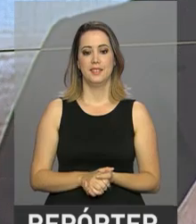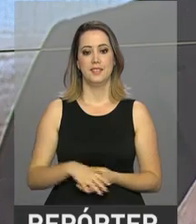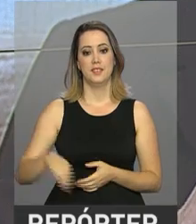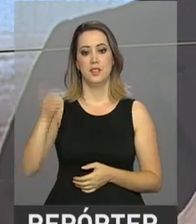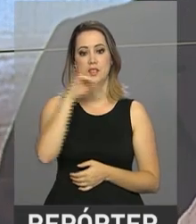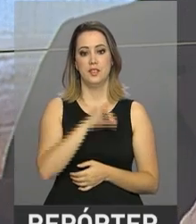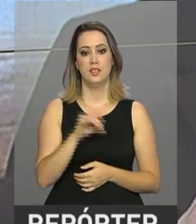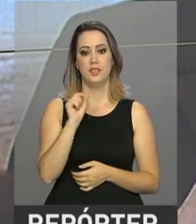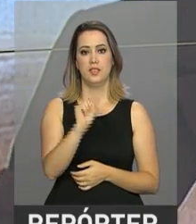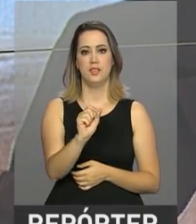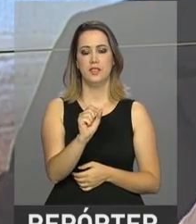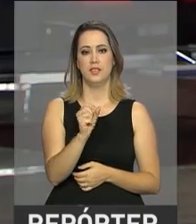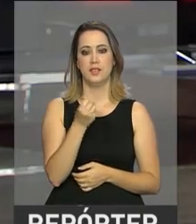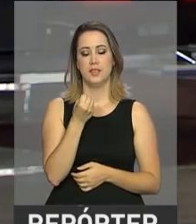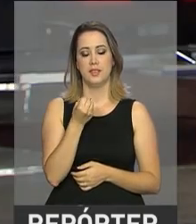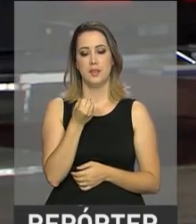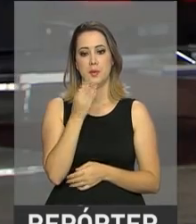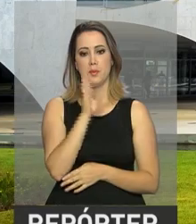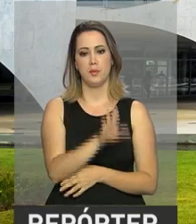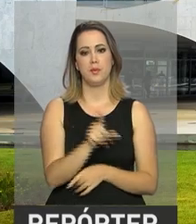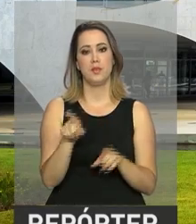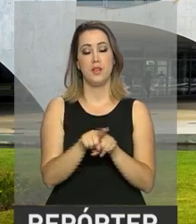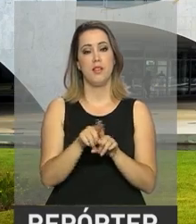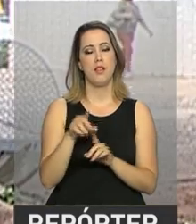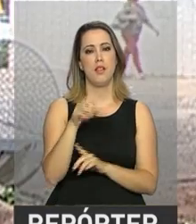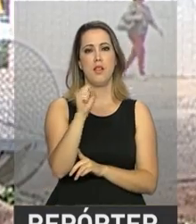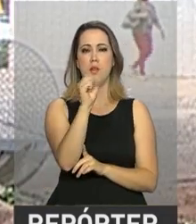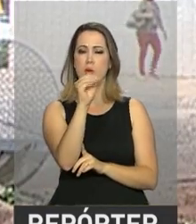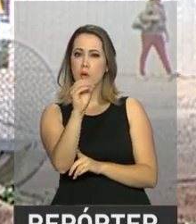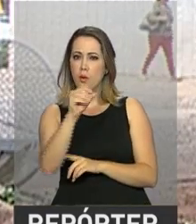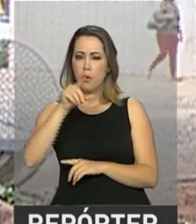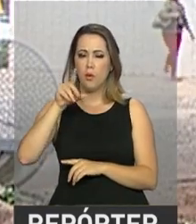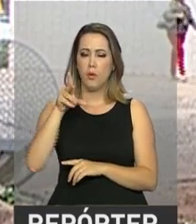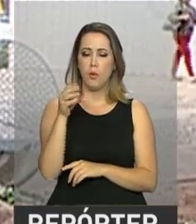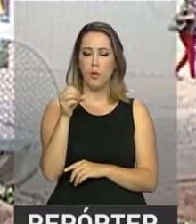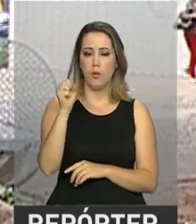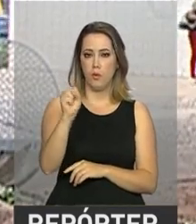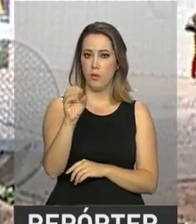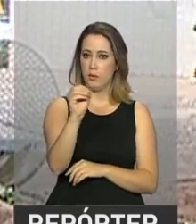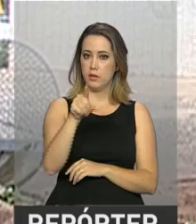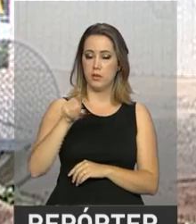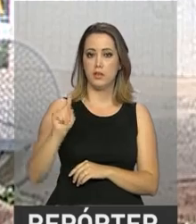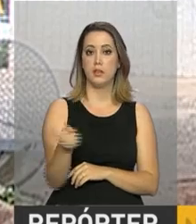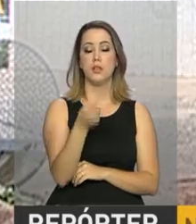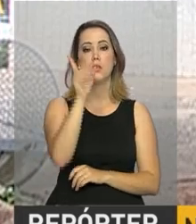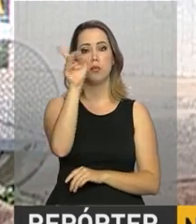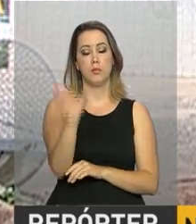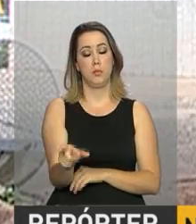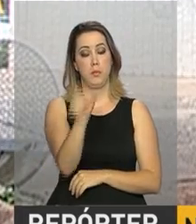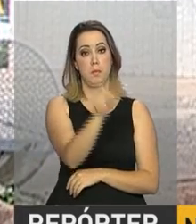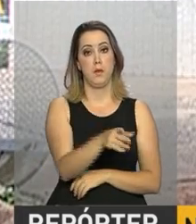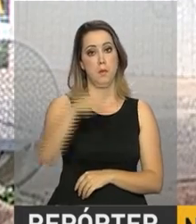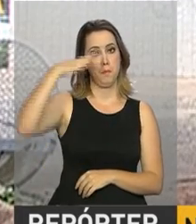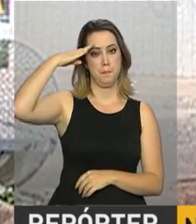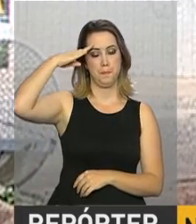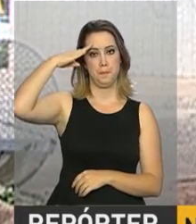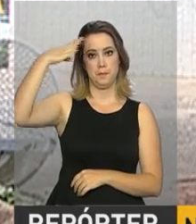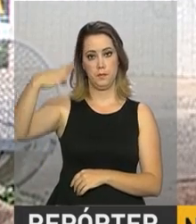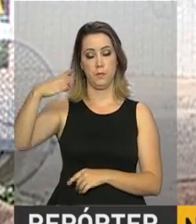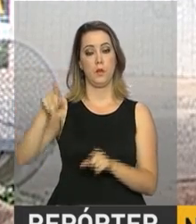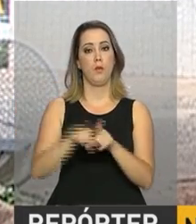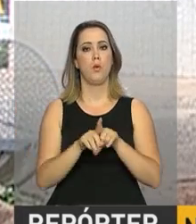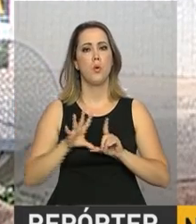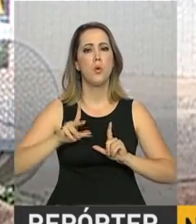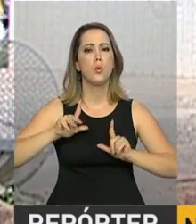Olá, Leandro, boa tarde. São cerca de 80 mil militares das Forças Armadas em ação contra o mosquito Aedes aegypti